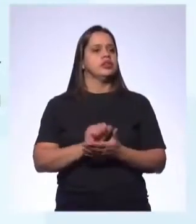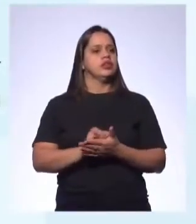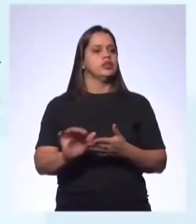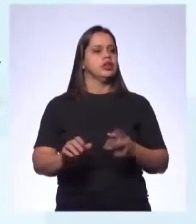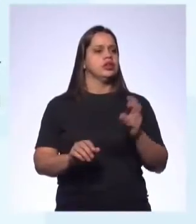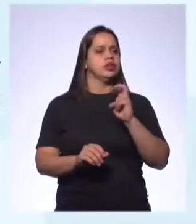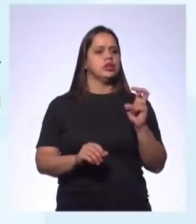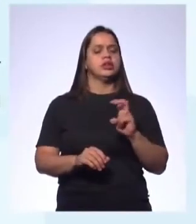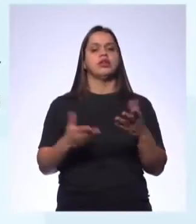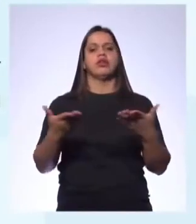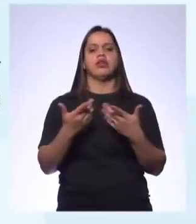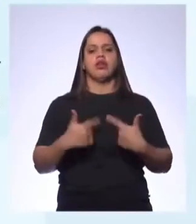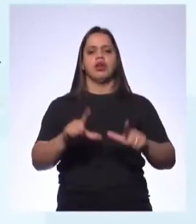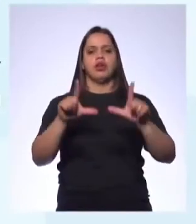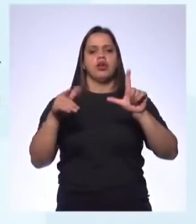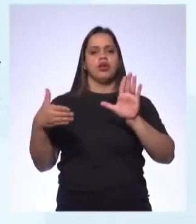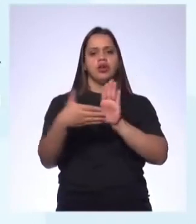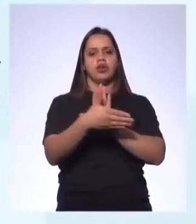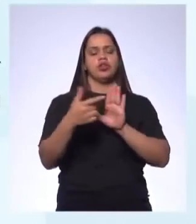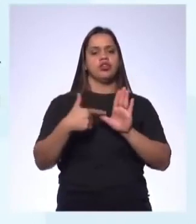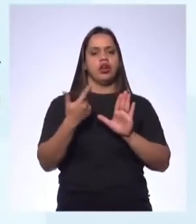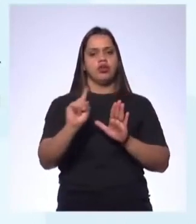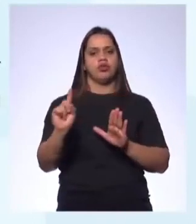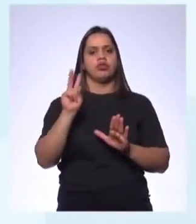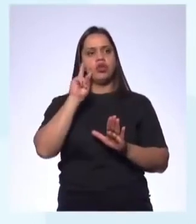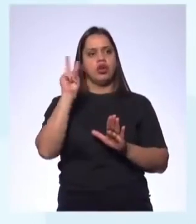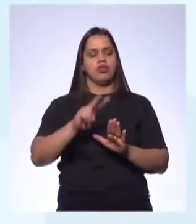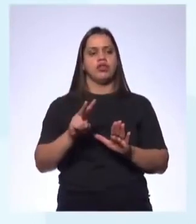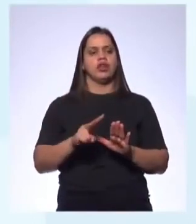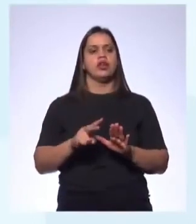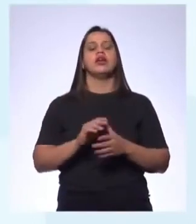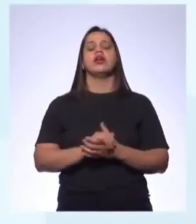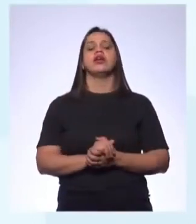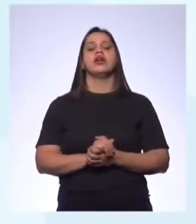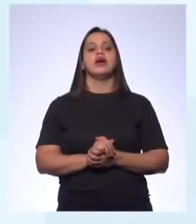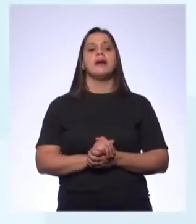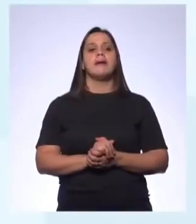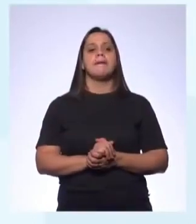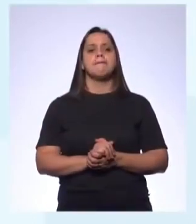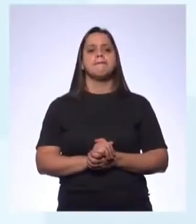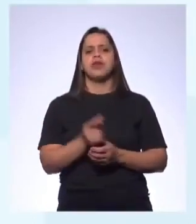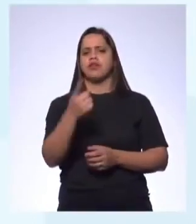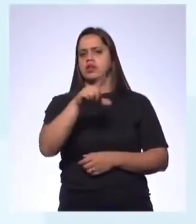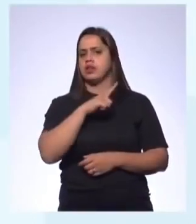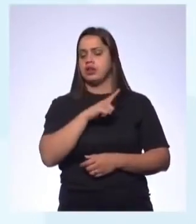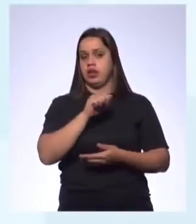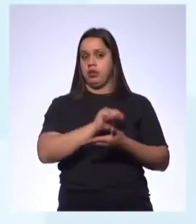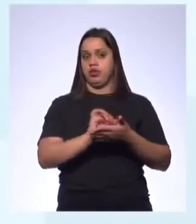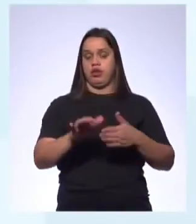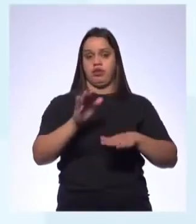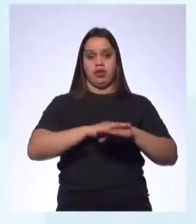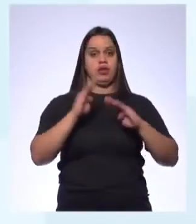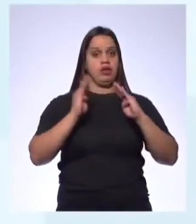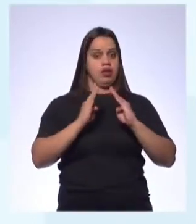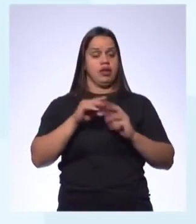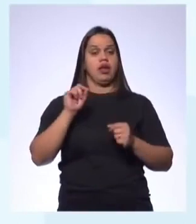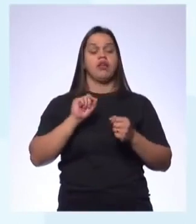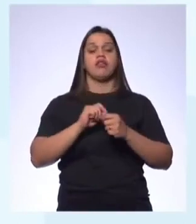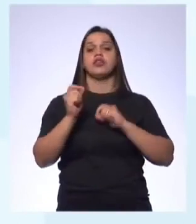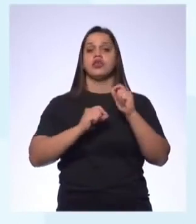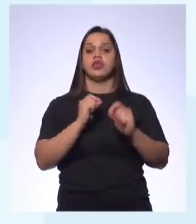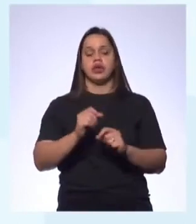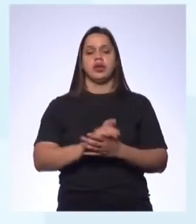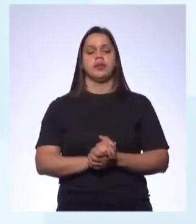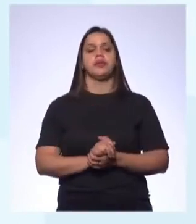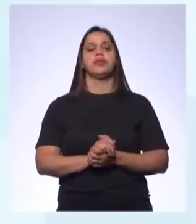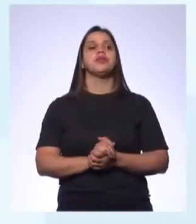figurinha ali, por favor, diretor. Eu já vou lá na imagem para explicar para eles. Vocês têm uma lição de casa, que é fazer um